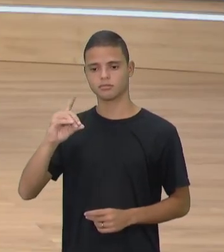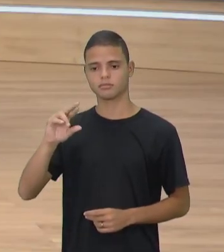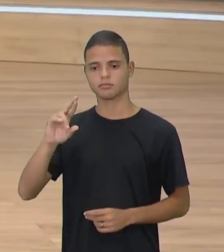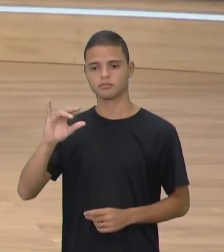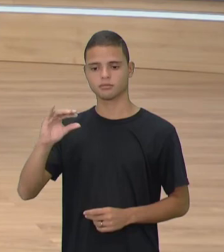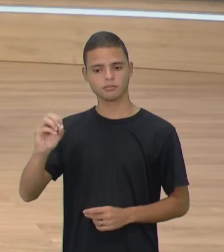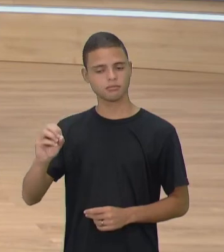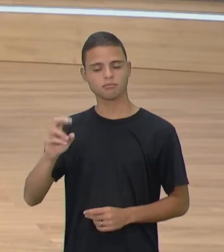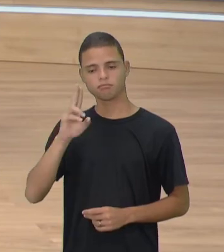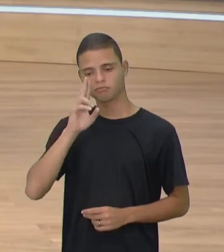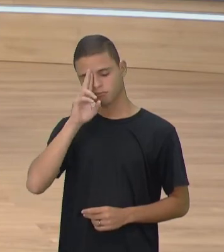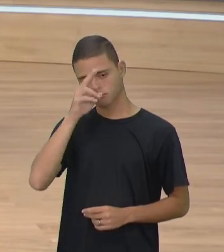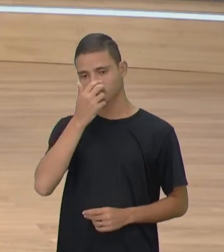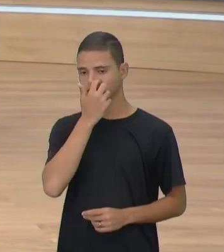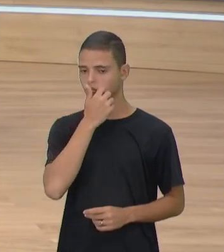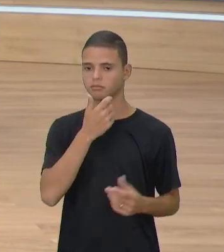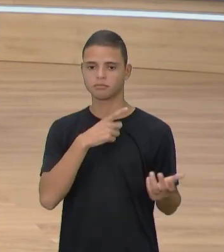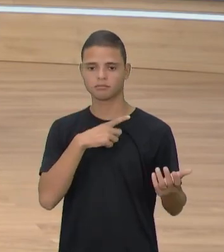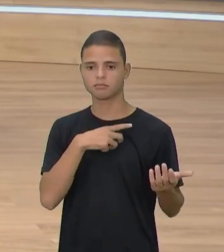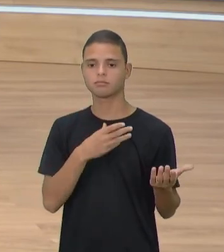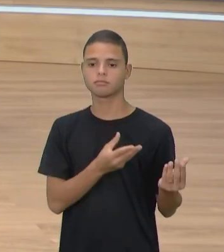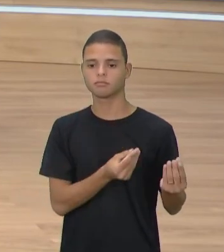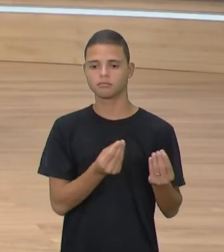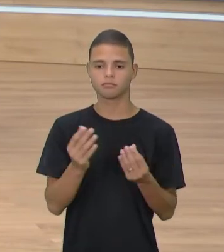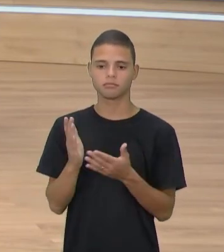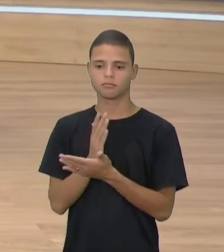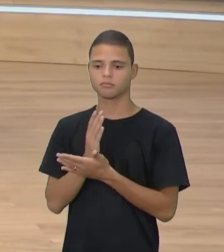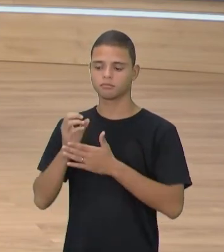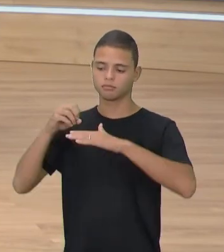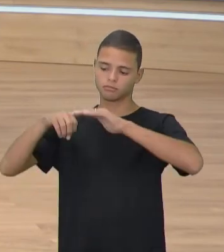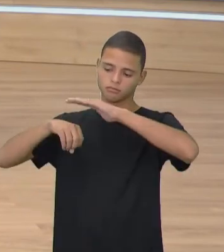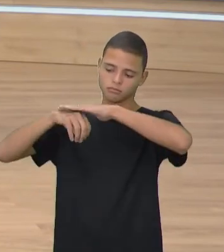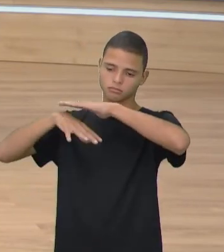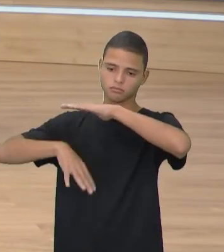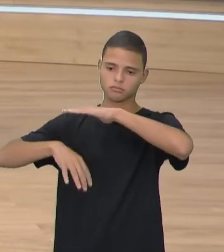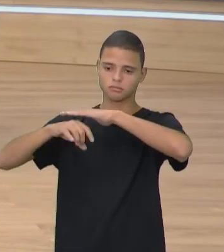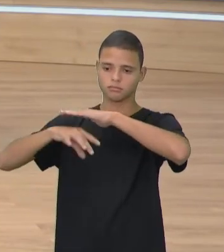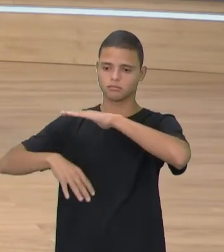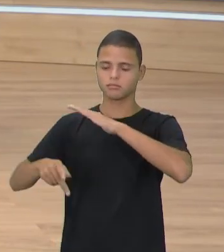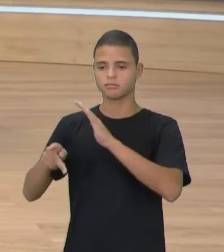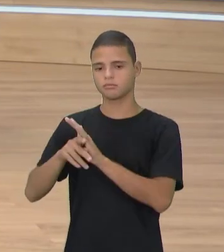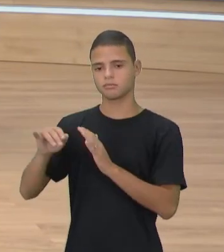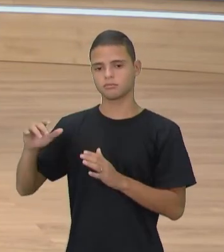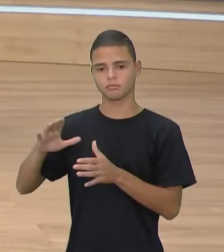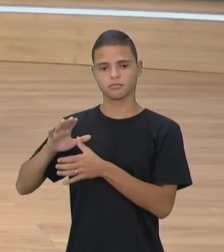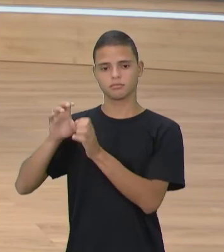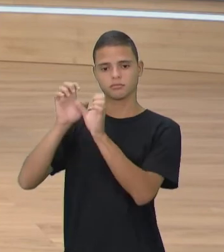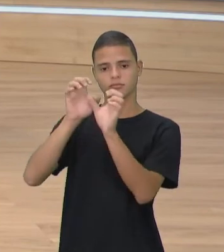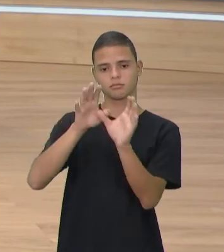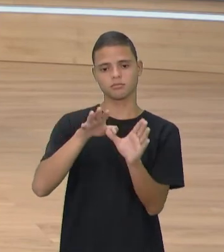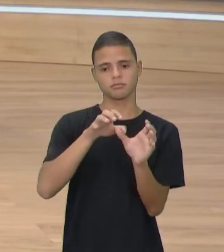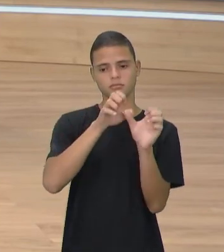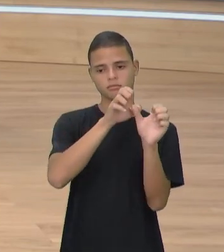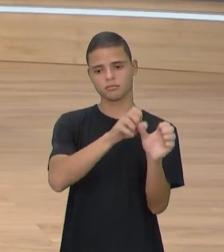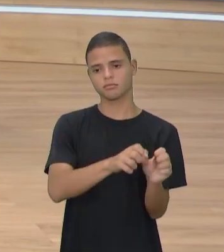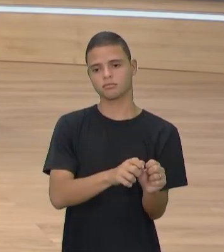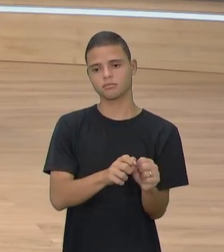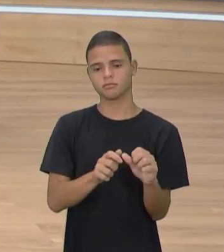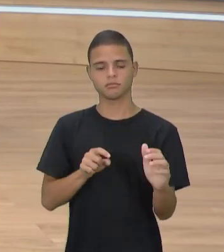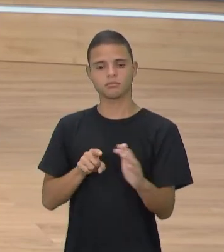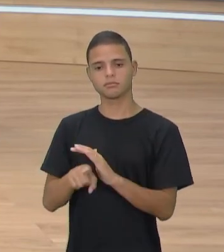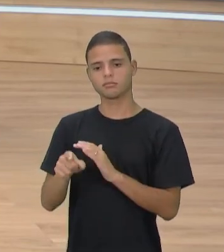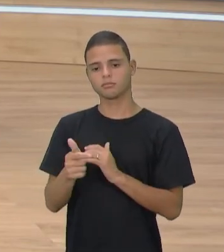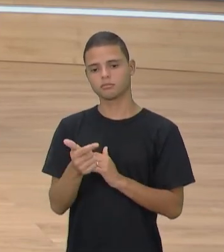o resultado da decomposição de fezes dessas aves marinhas. Eu estou com outra pergunta de química aqui, posso